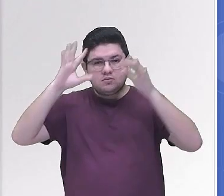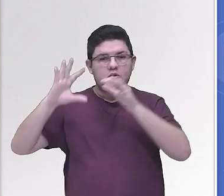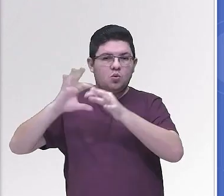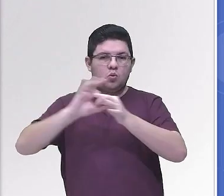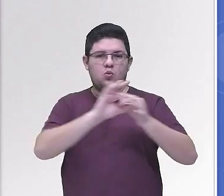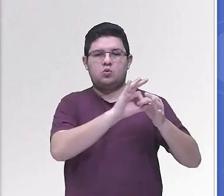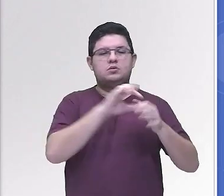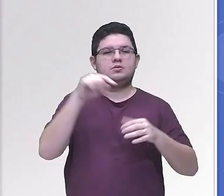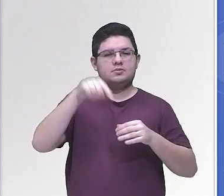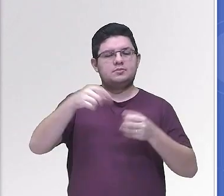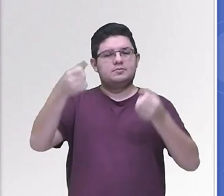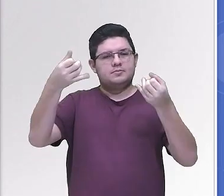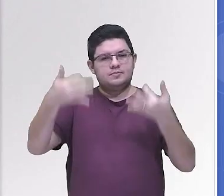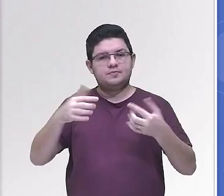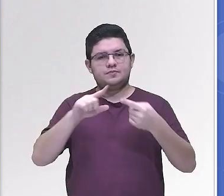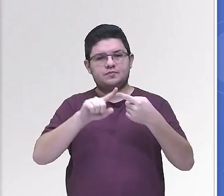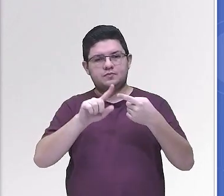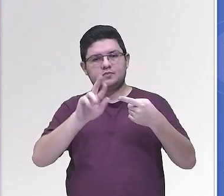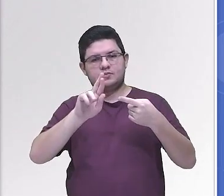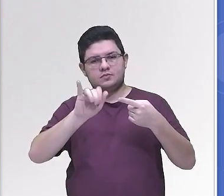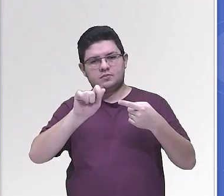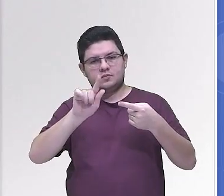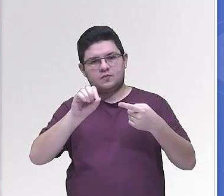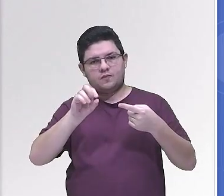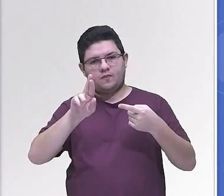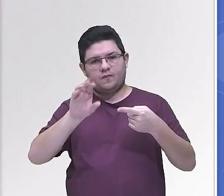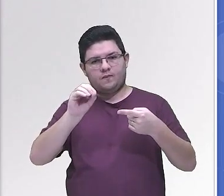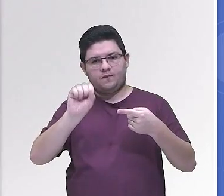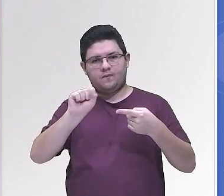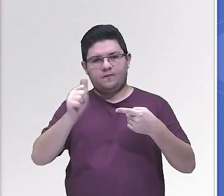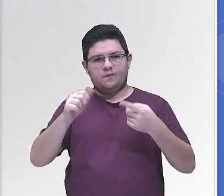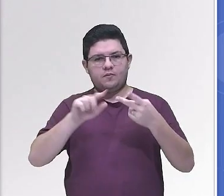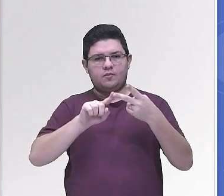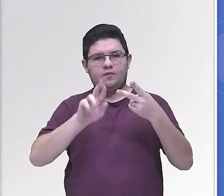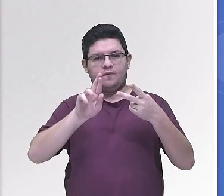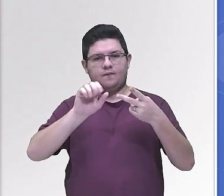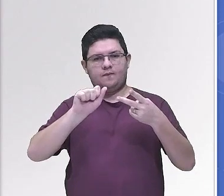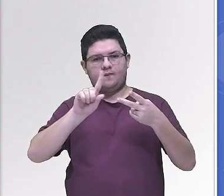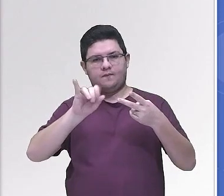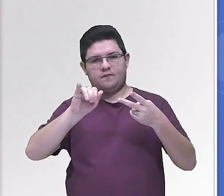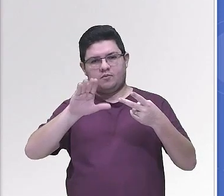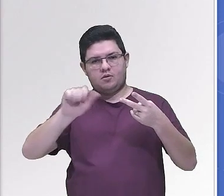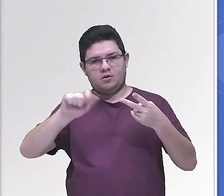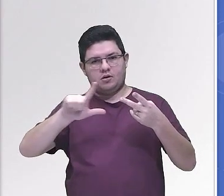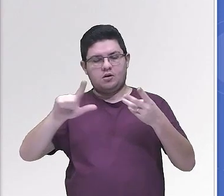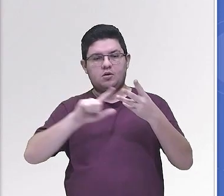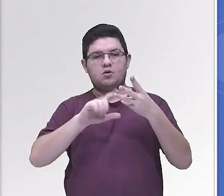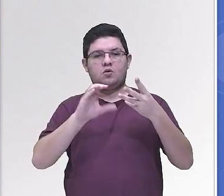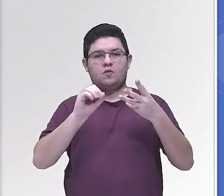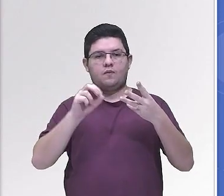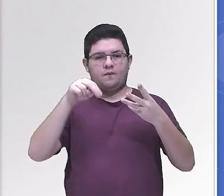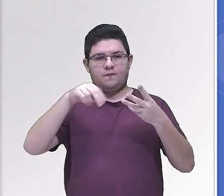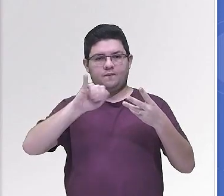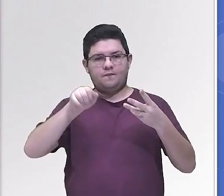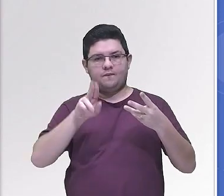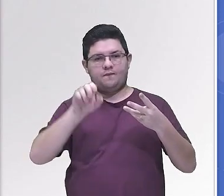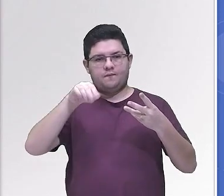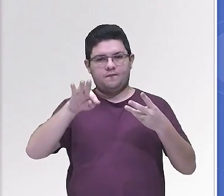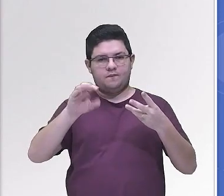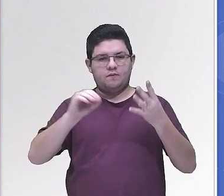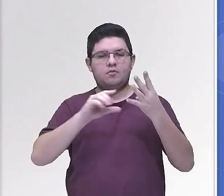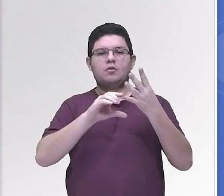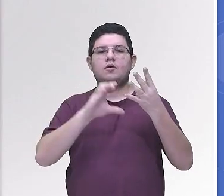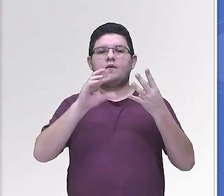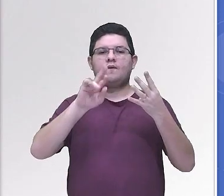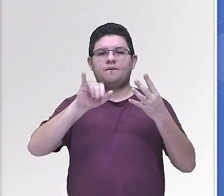perfeito? Rigorosa, radical, de conjunto, crítica. Mas agora nós vamos para o processo do indagar, tá bom?